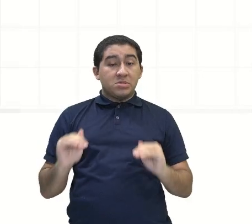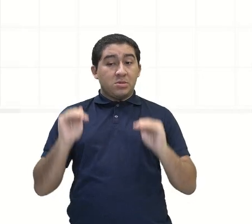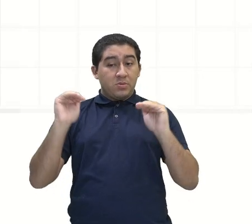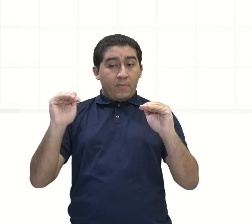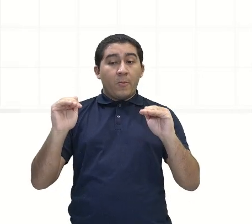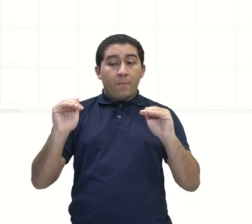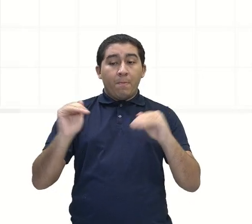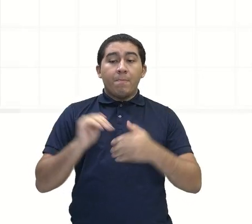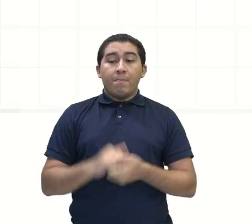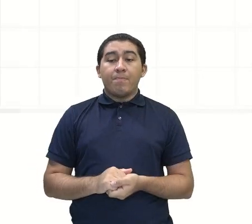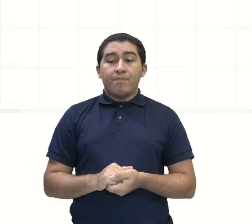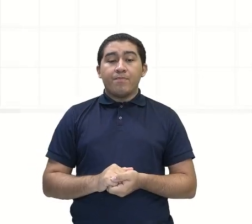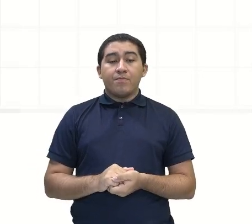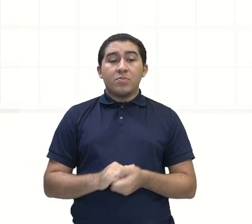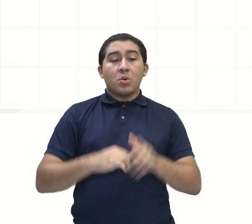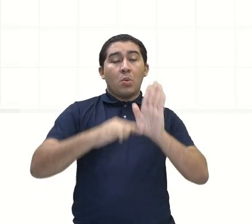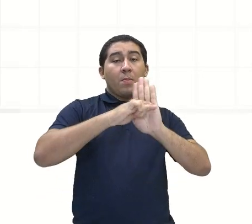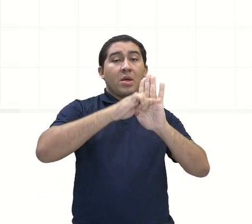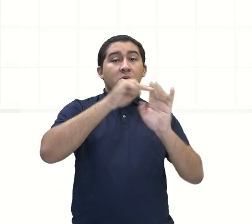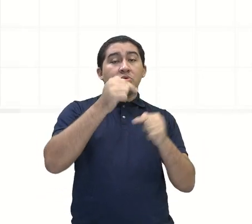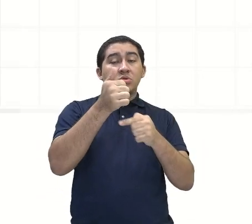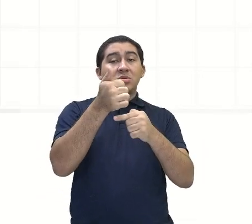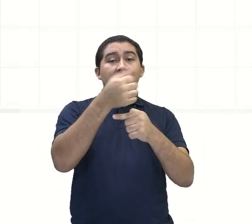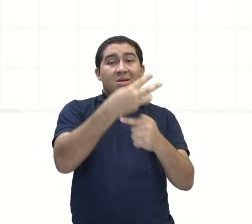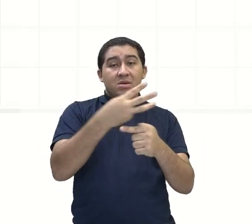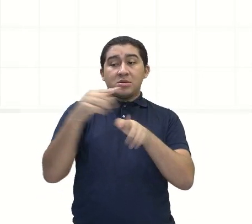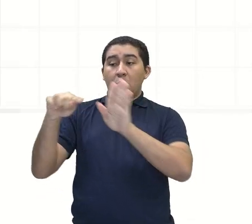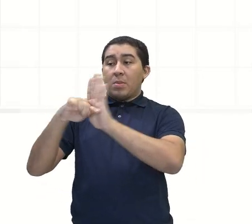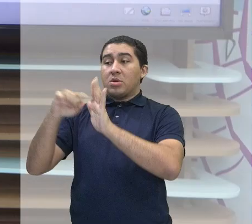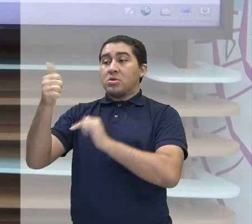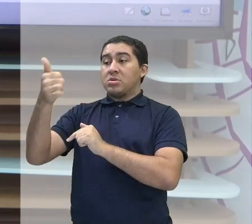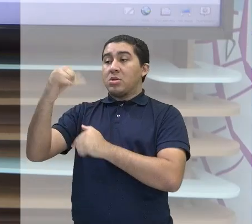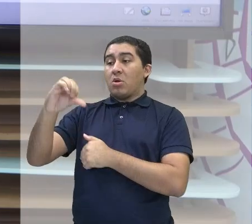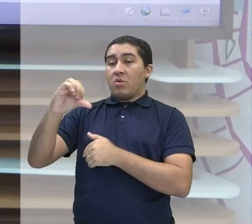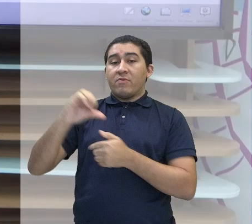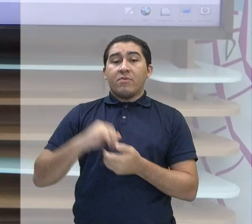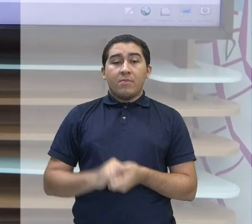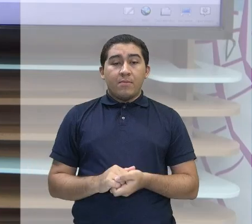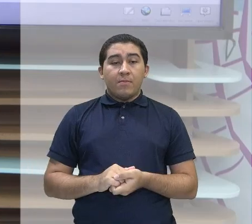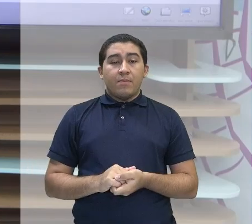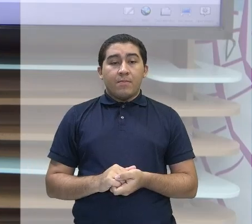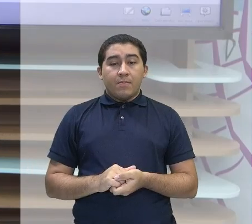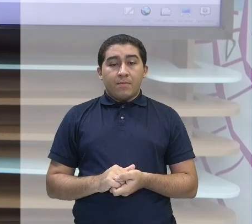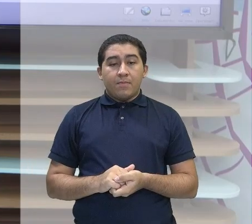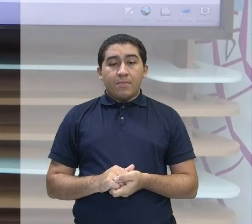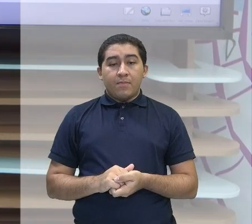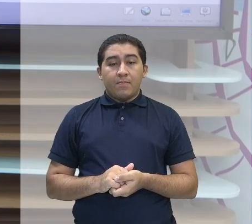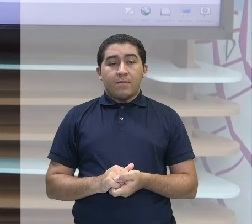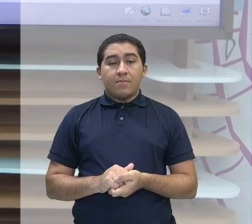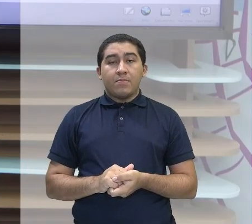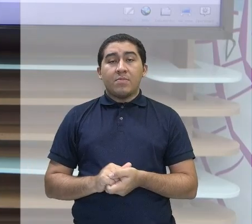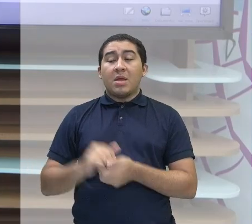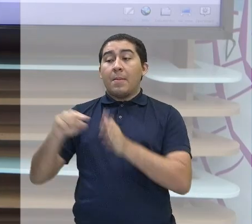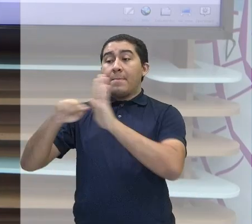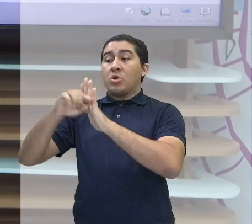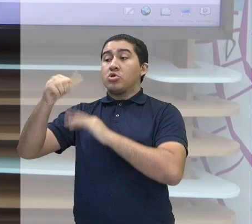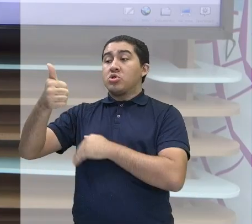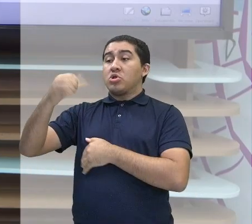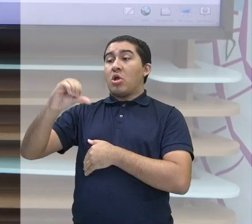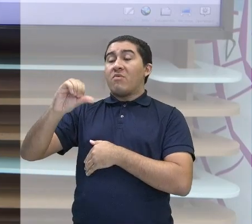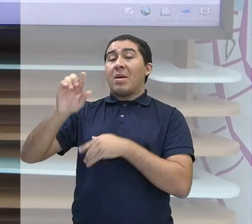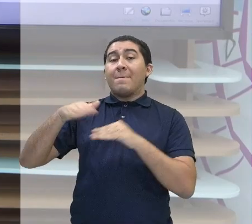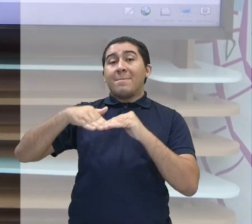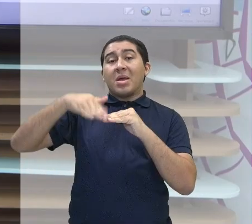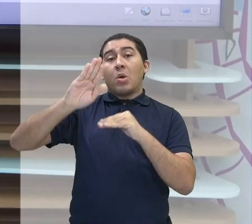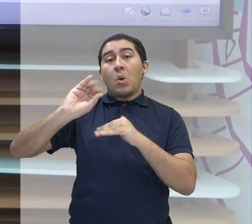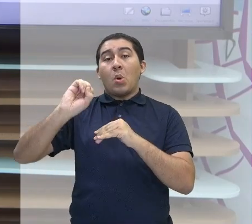fração. O menos 13 e o menos 19, tá? Menos 19 é maior ou menor